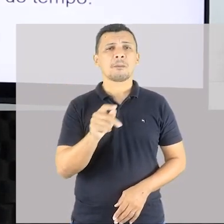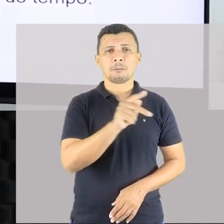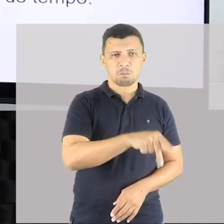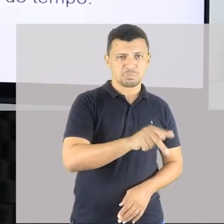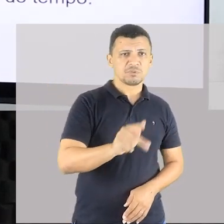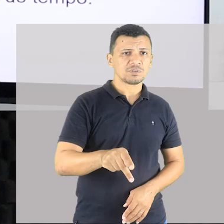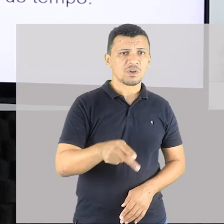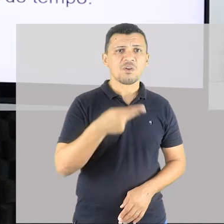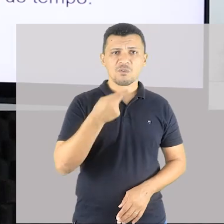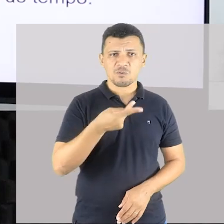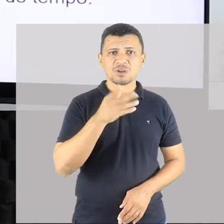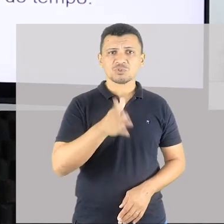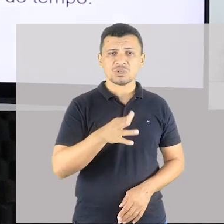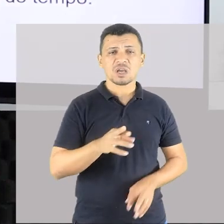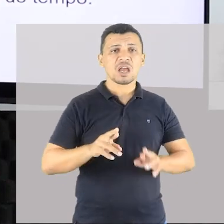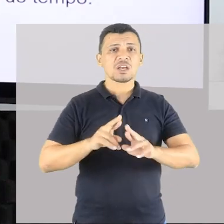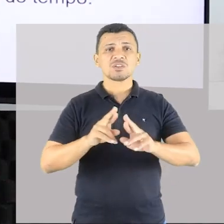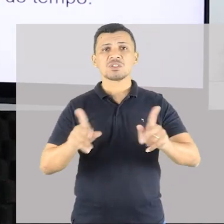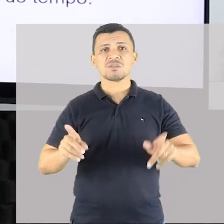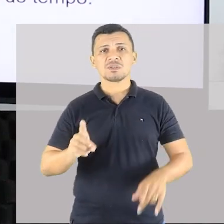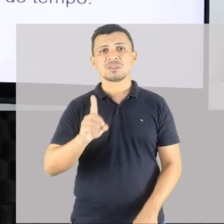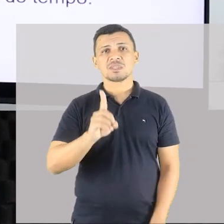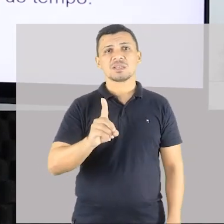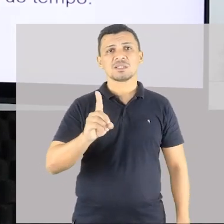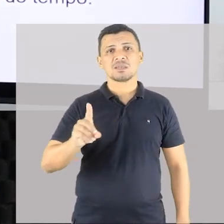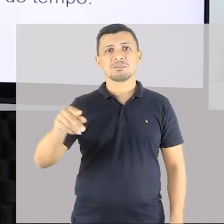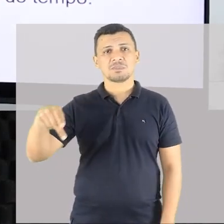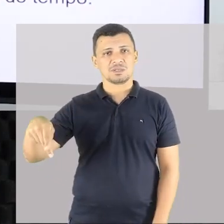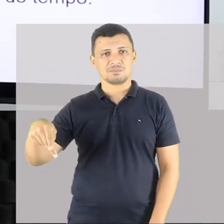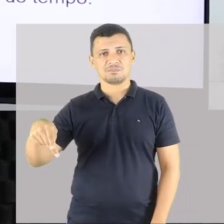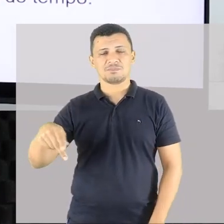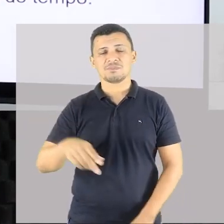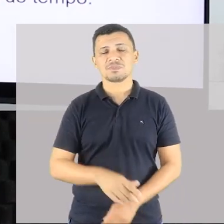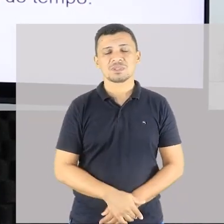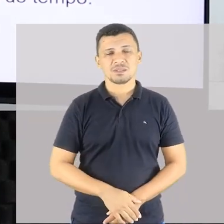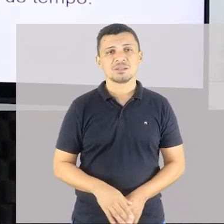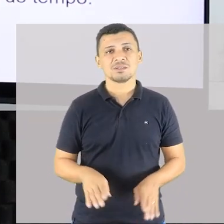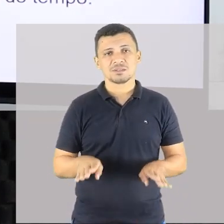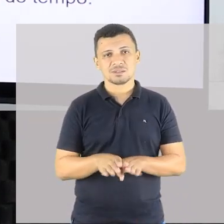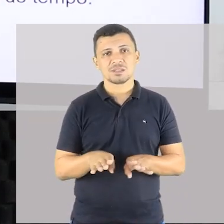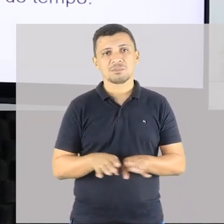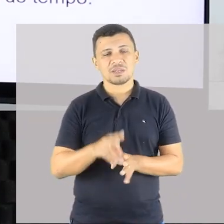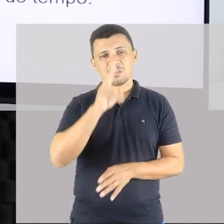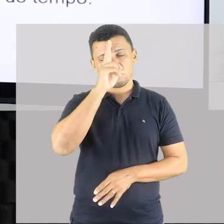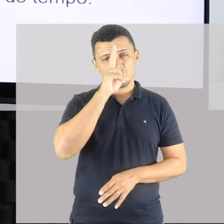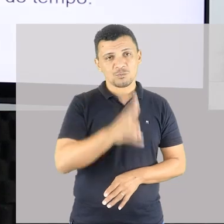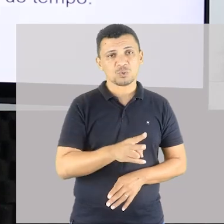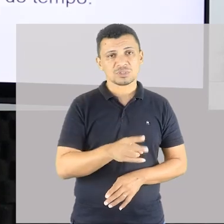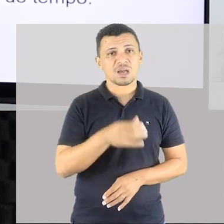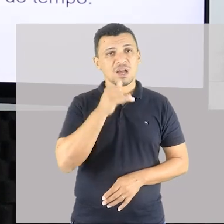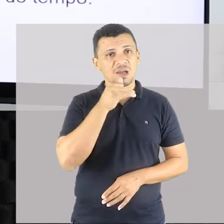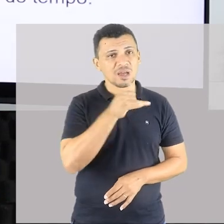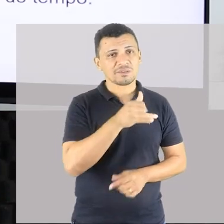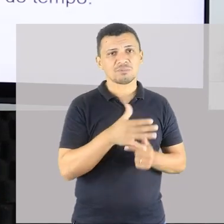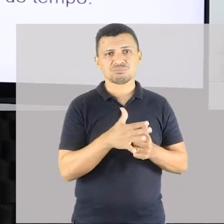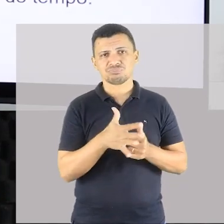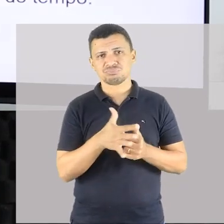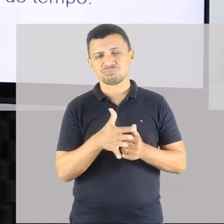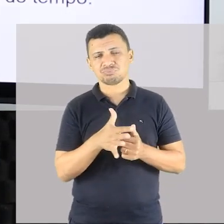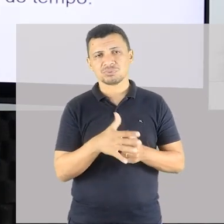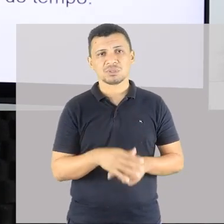falou para vocês, de diferença de potencial. Voltagem, também chamado de força eletromotriz. Então, para